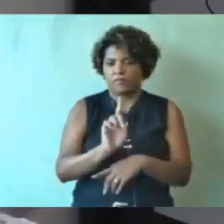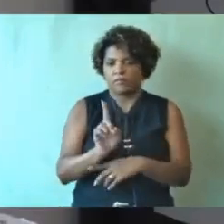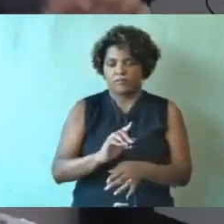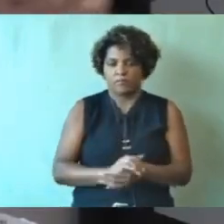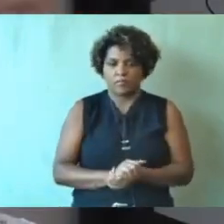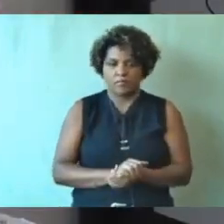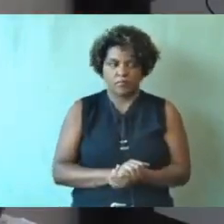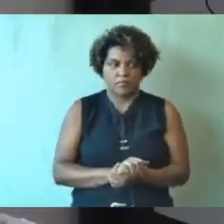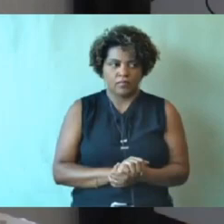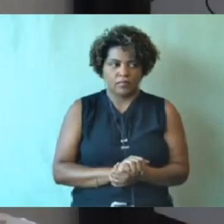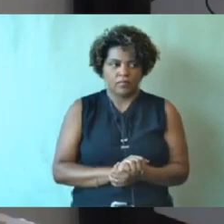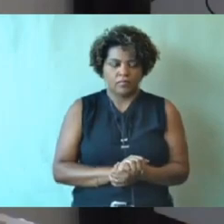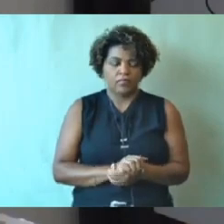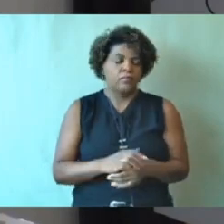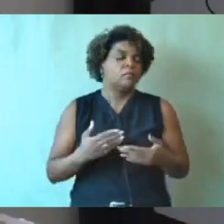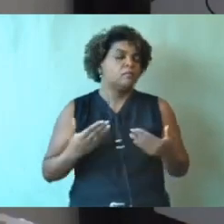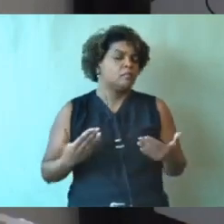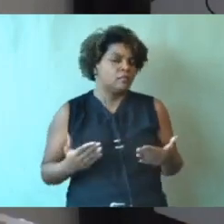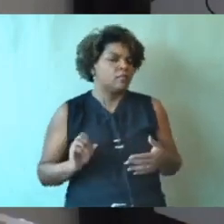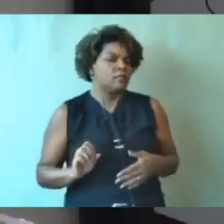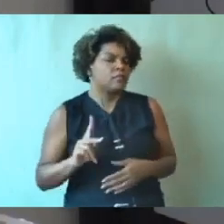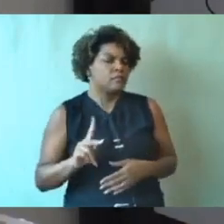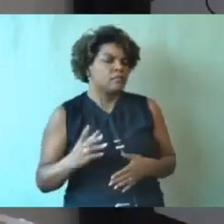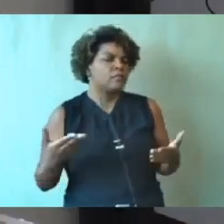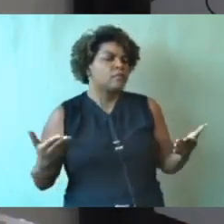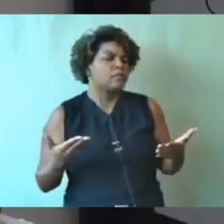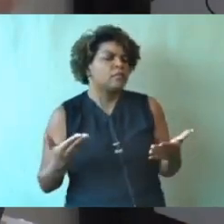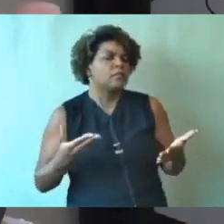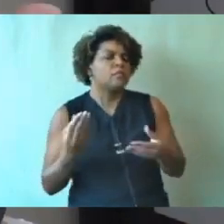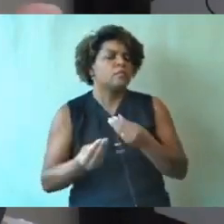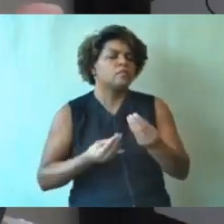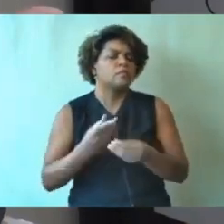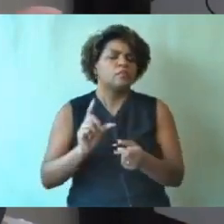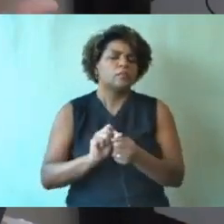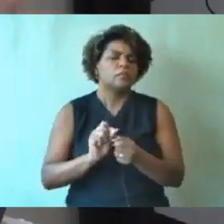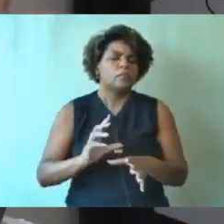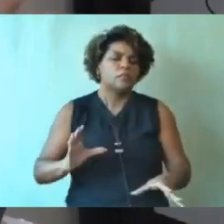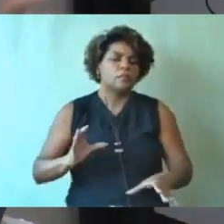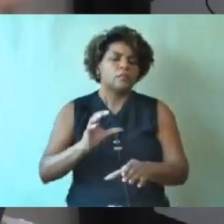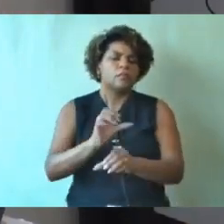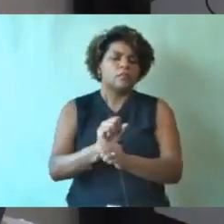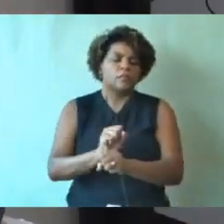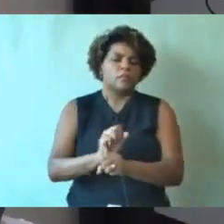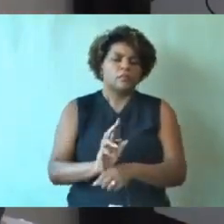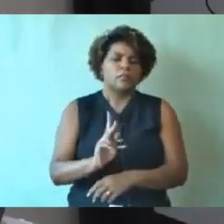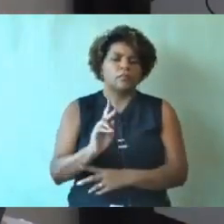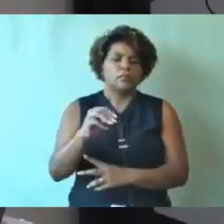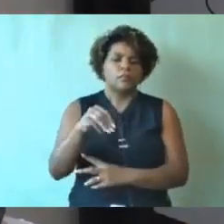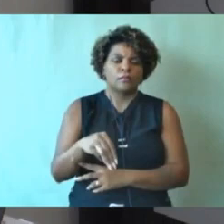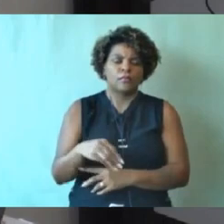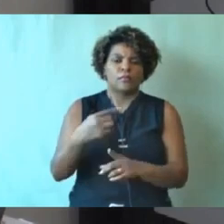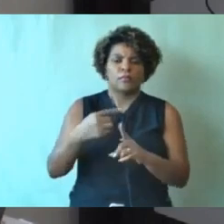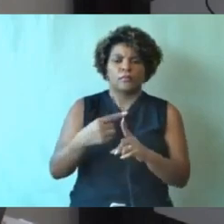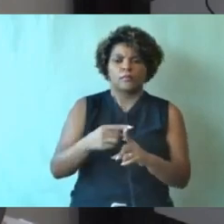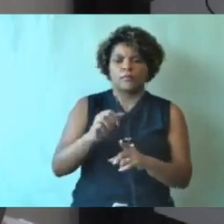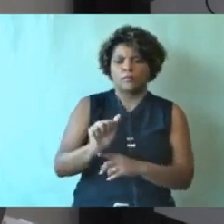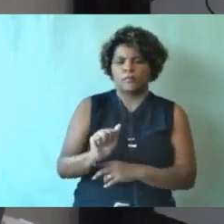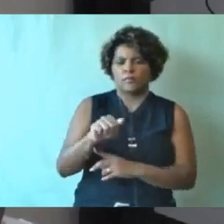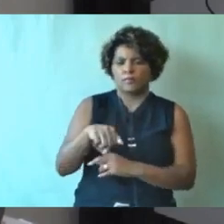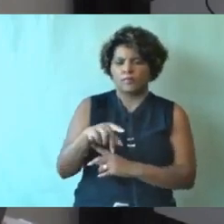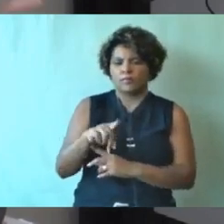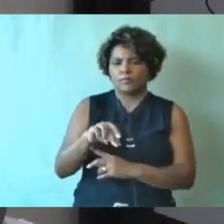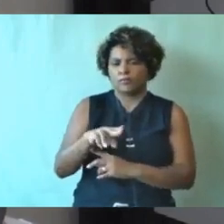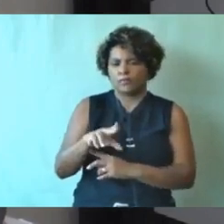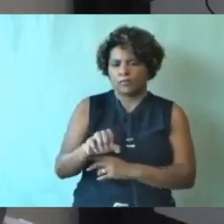hoje, como que vocês estão fazendo o cálculo do custo do quilômetro? Porque o André Dantas, a SUMOB, informa que ela calcula a